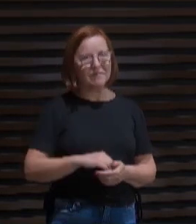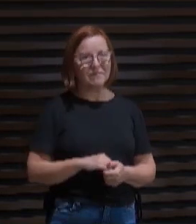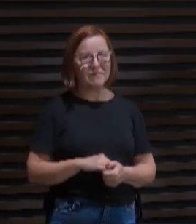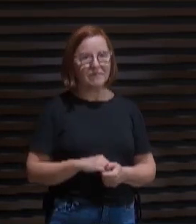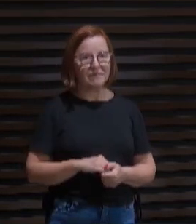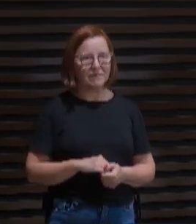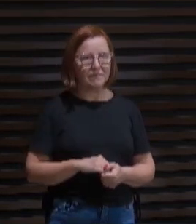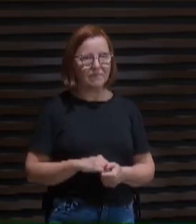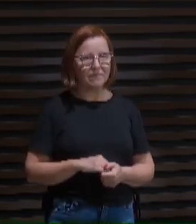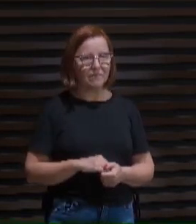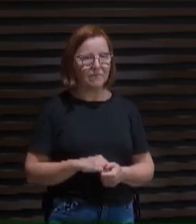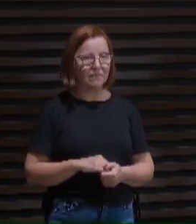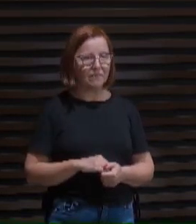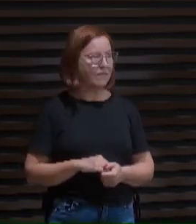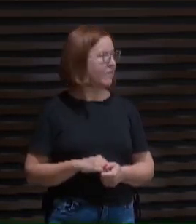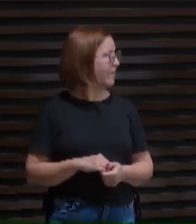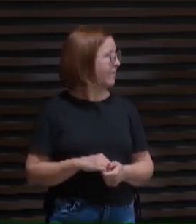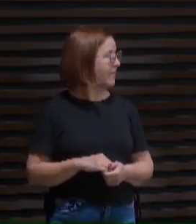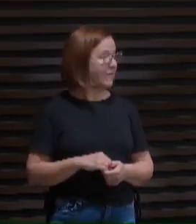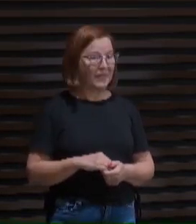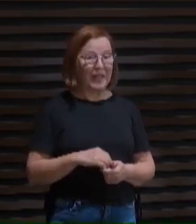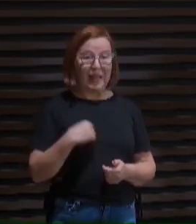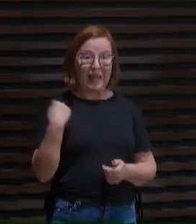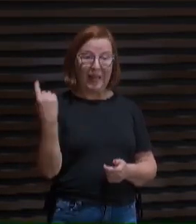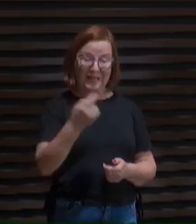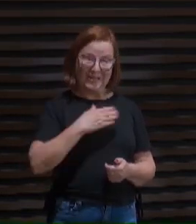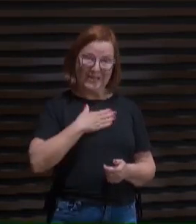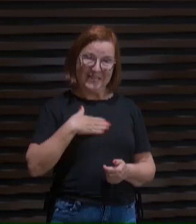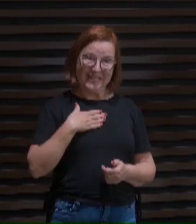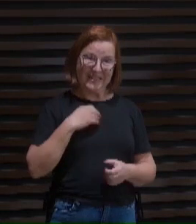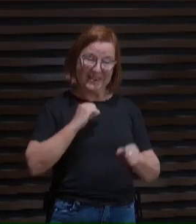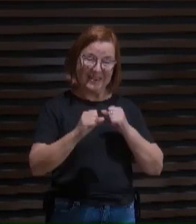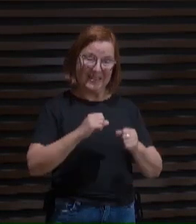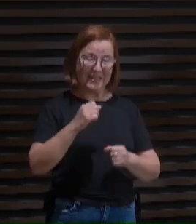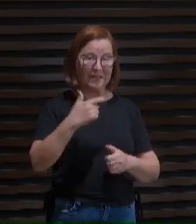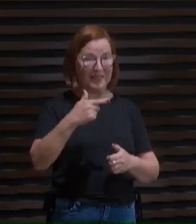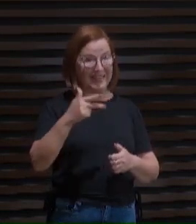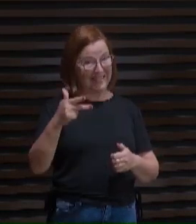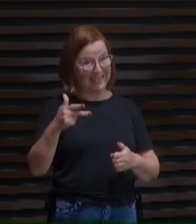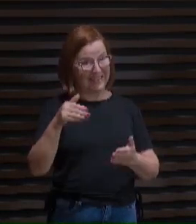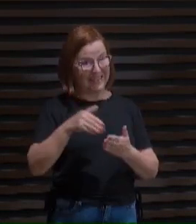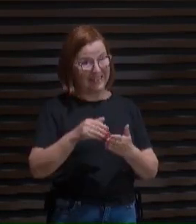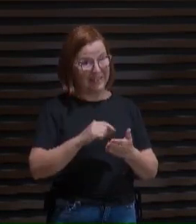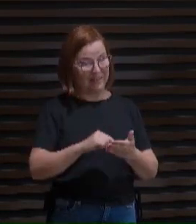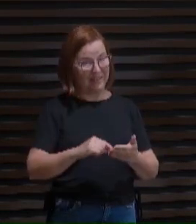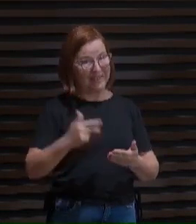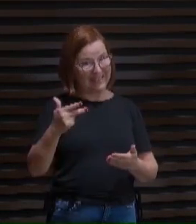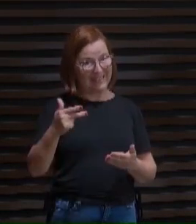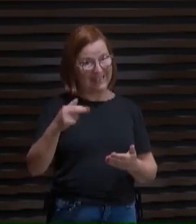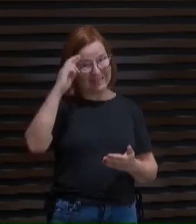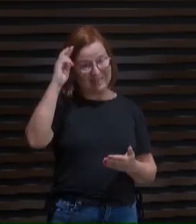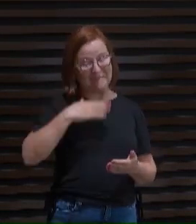Eu falo que a gente gosta muito do Salmo 23 até o versículo 3, né? O Senhor é meu pastor, nada